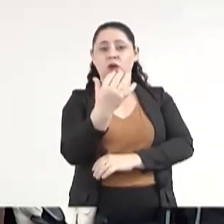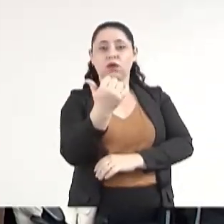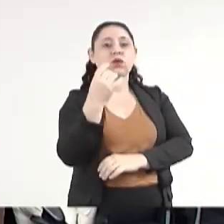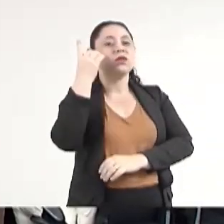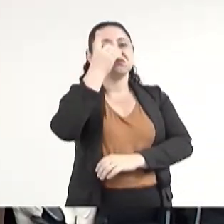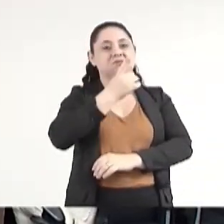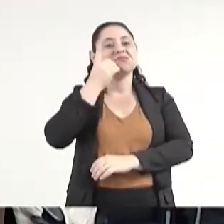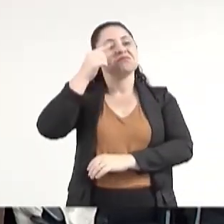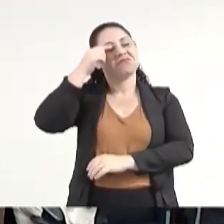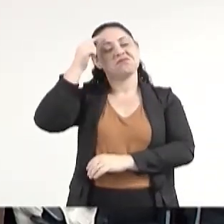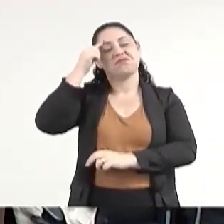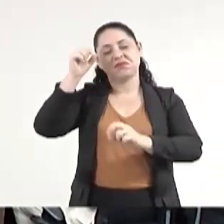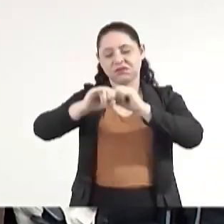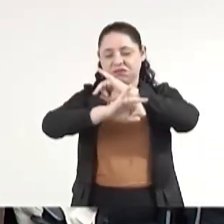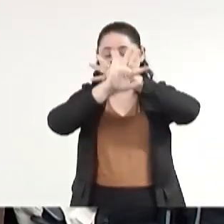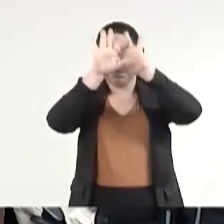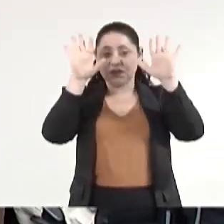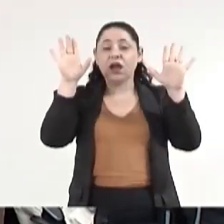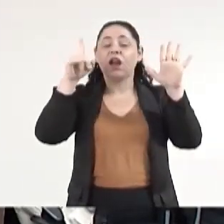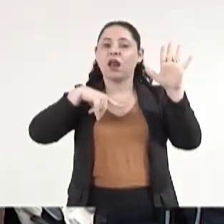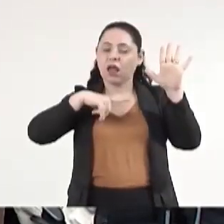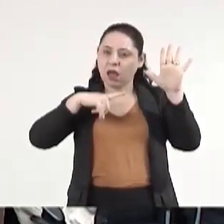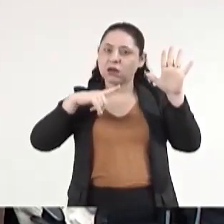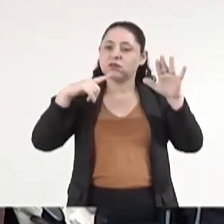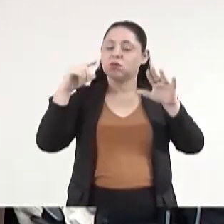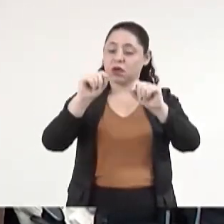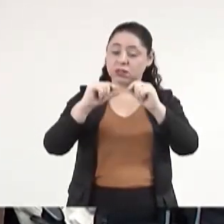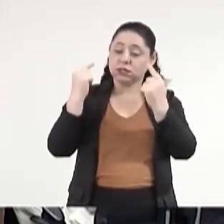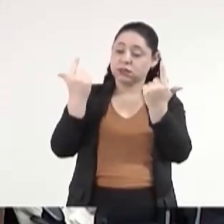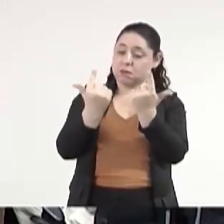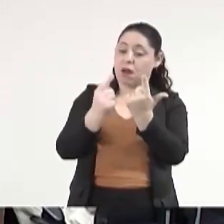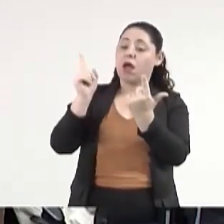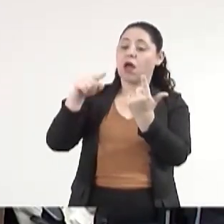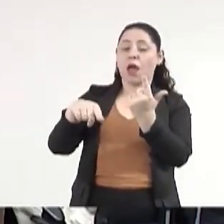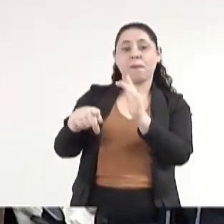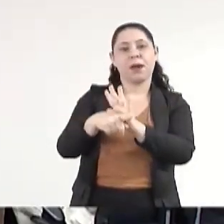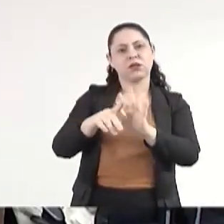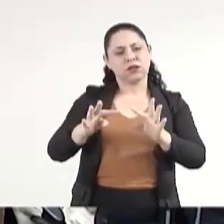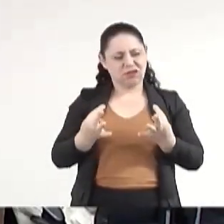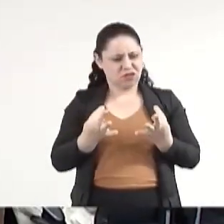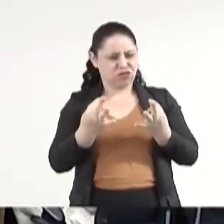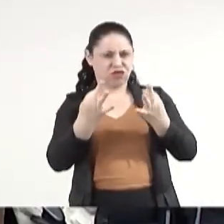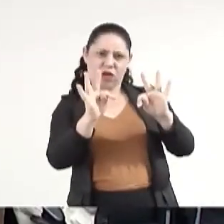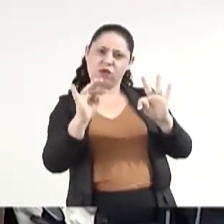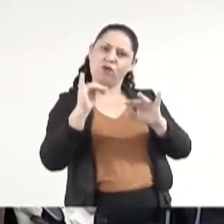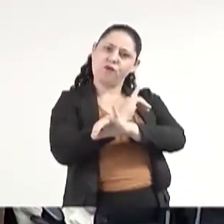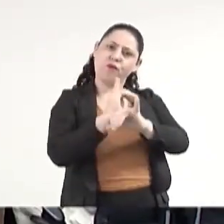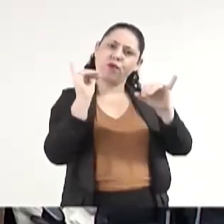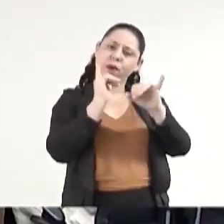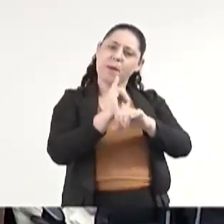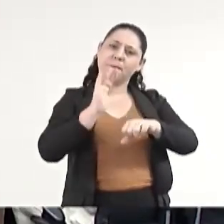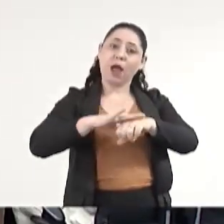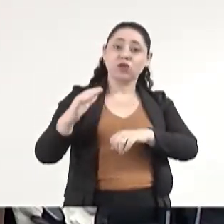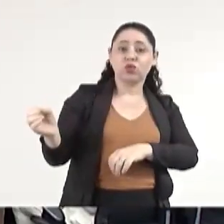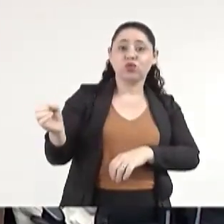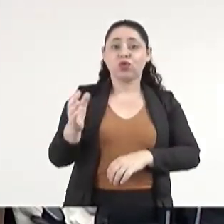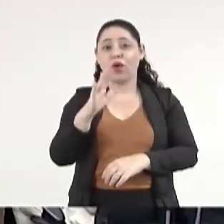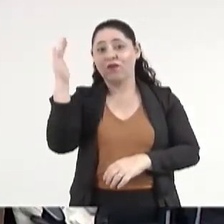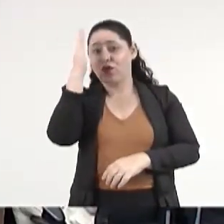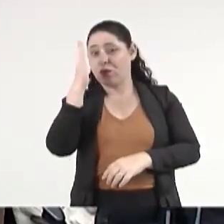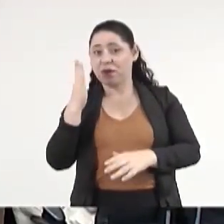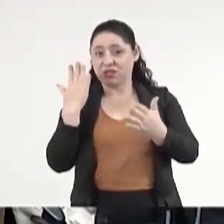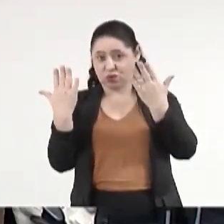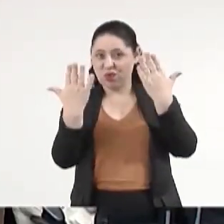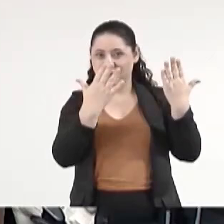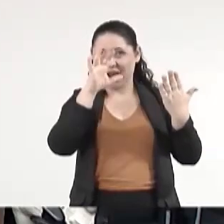86,41, deputado Zeca, em transparência. É uma das assembleias com tecnologia de informação mais avançadas